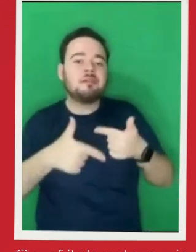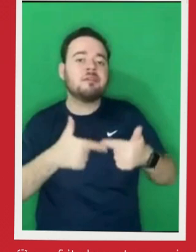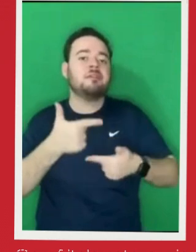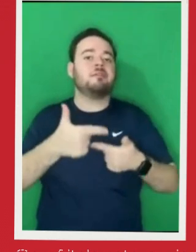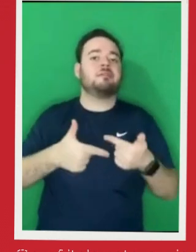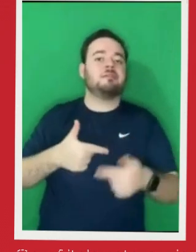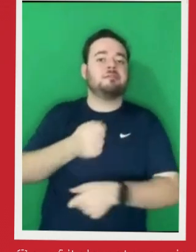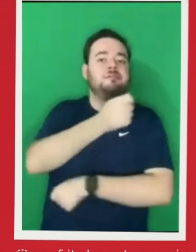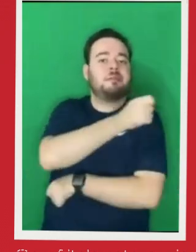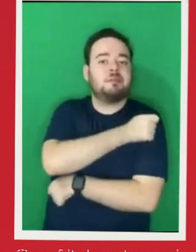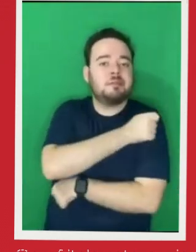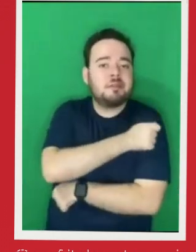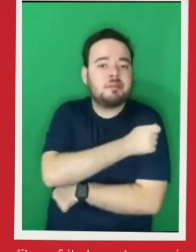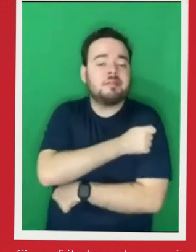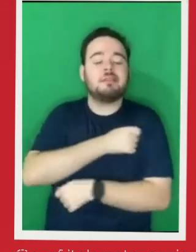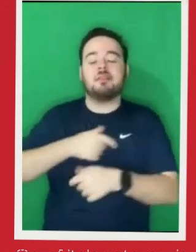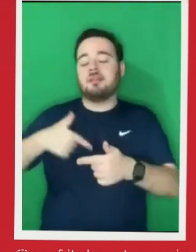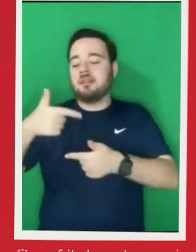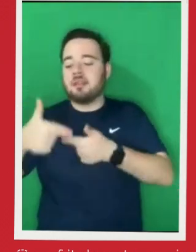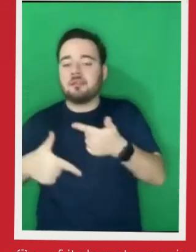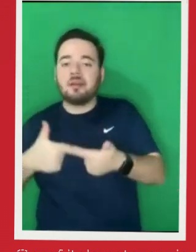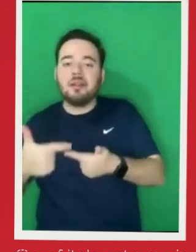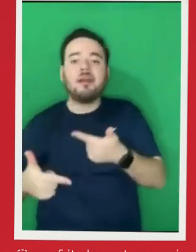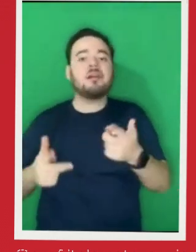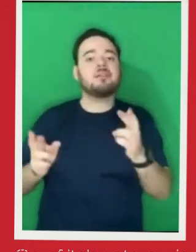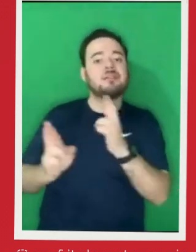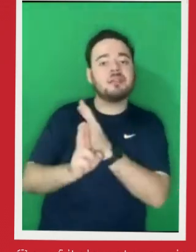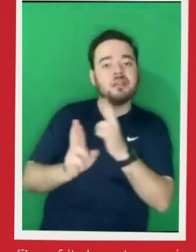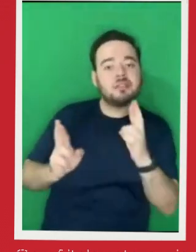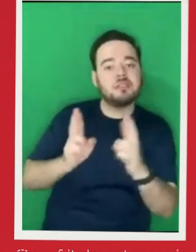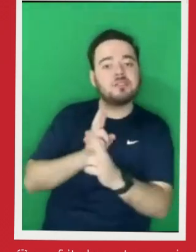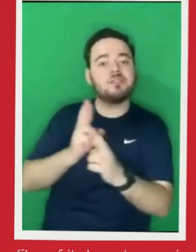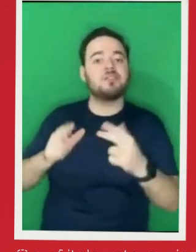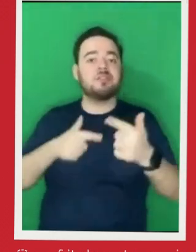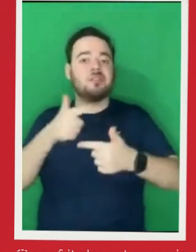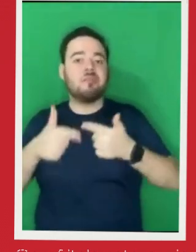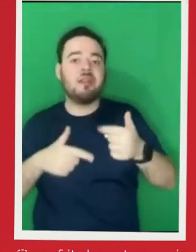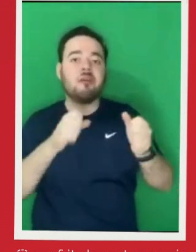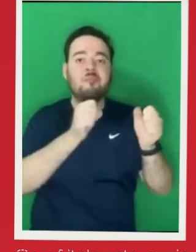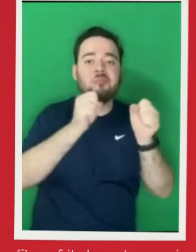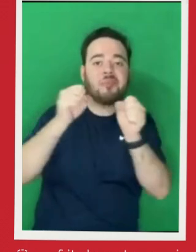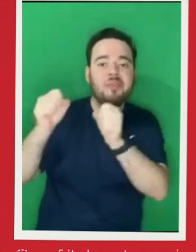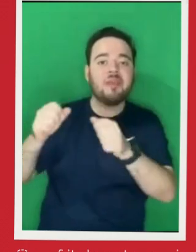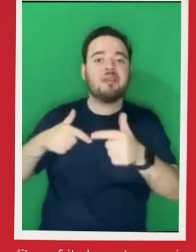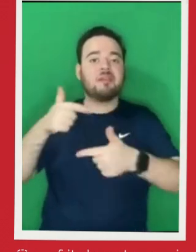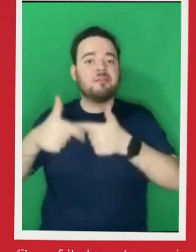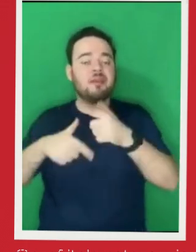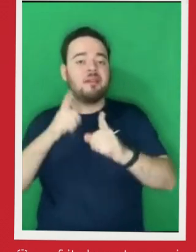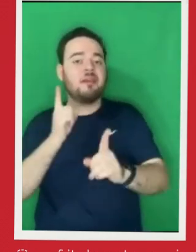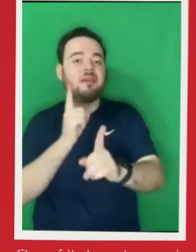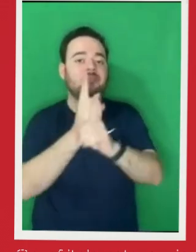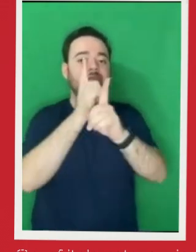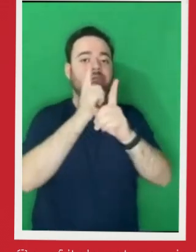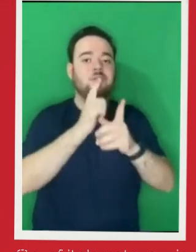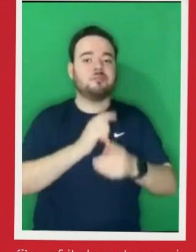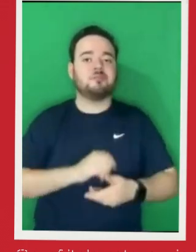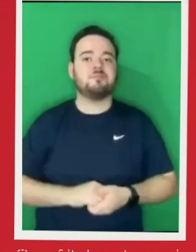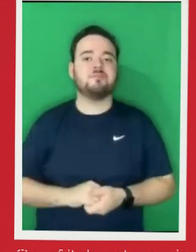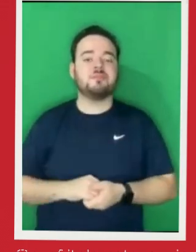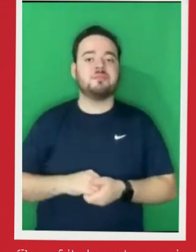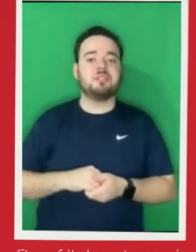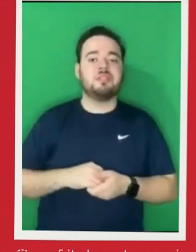o papel, o lugar da orientanda, trabalhar as relações, trabalhar o poder, trabalhar o